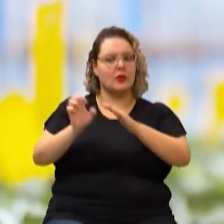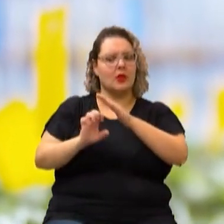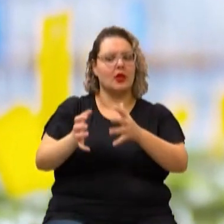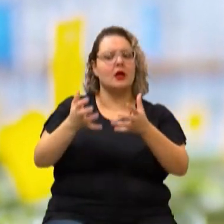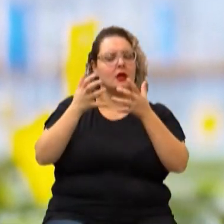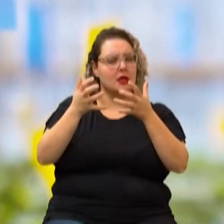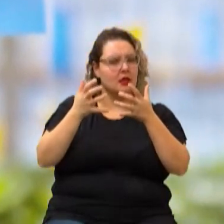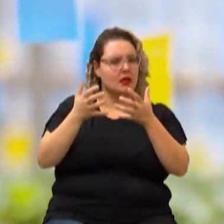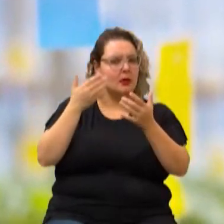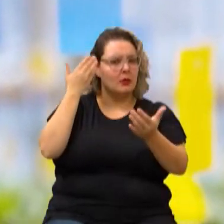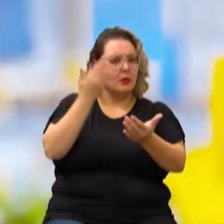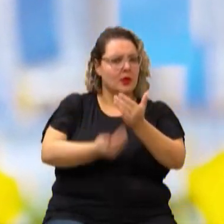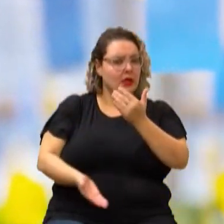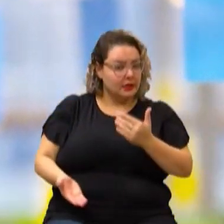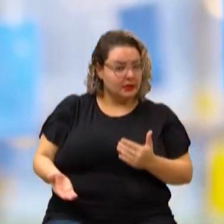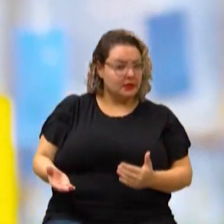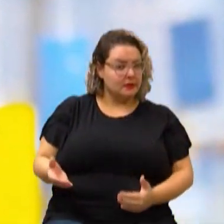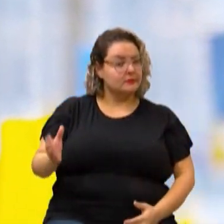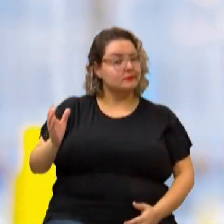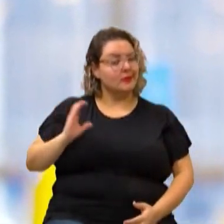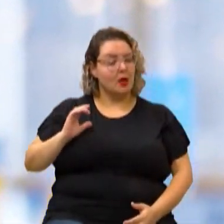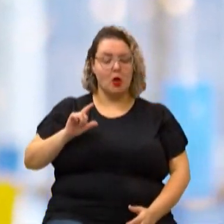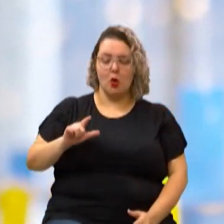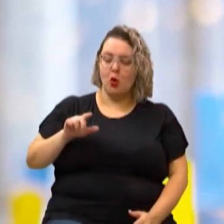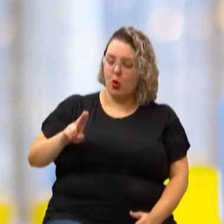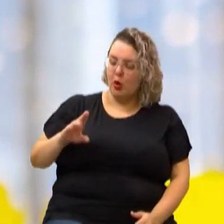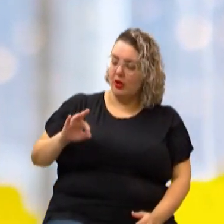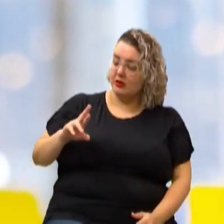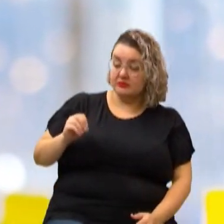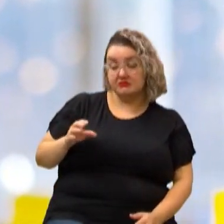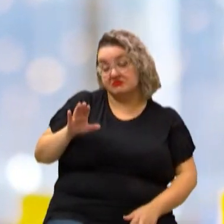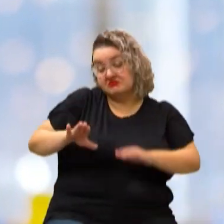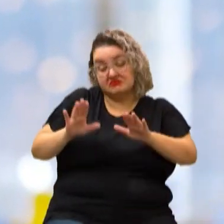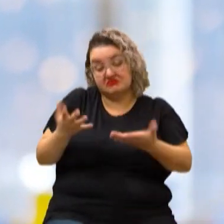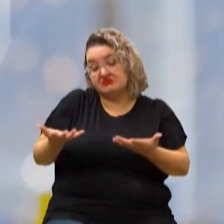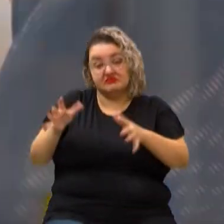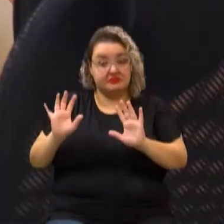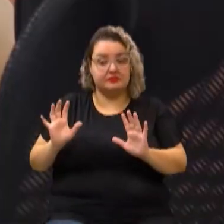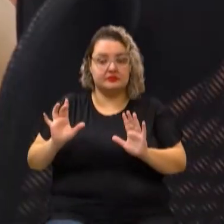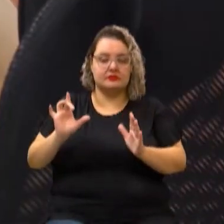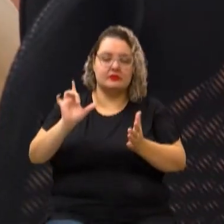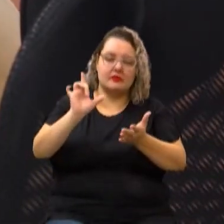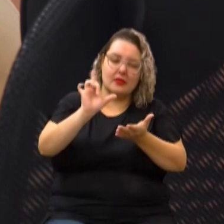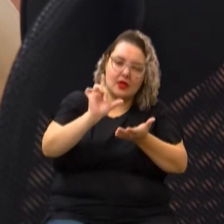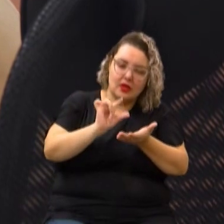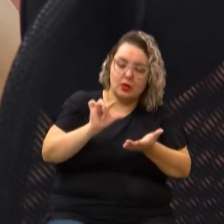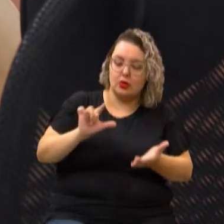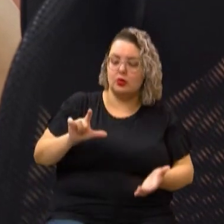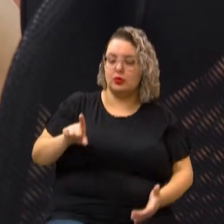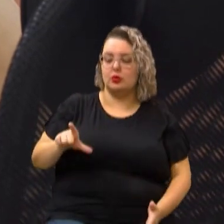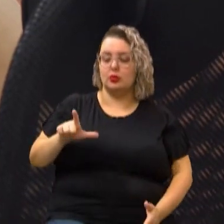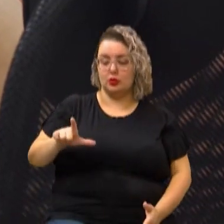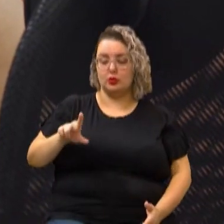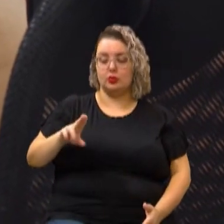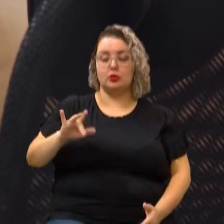por demanda. Produto escasso, então eu tenho a inflação por demanda. Mais uma vez, a questão